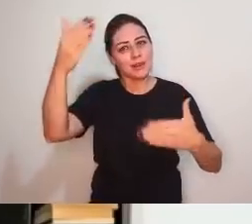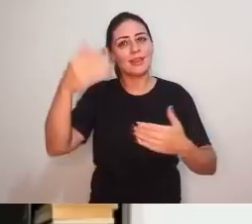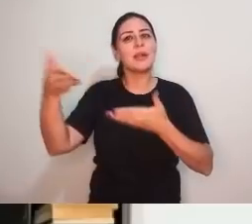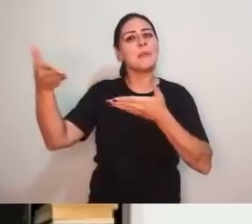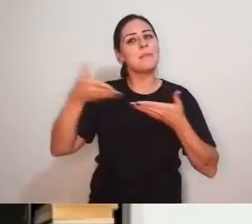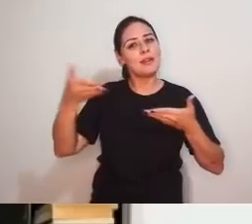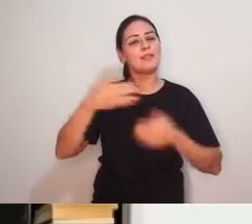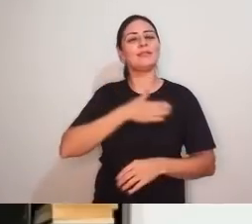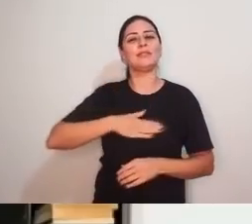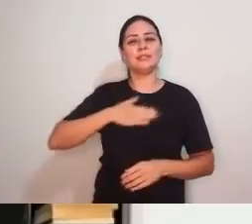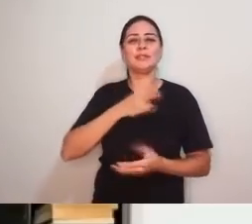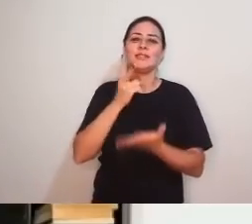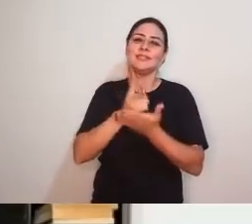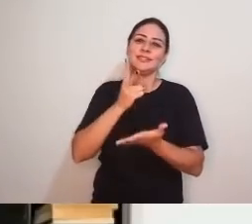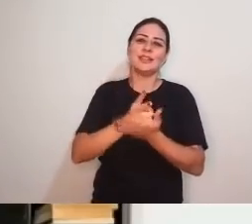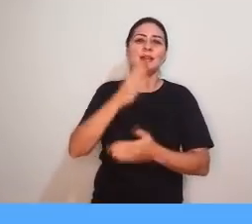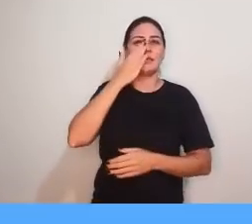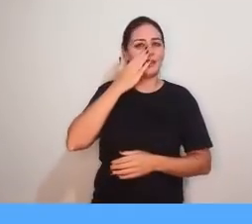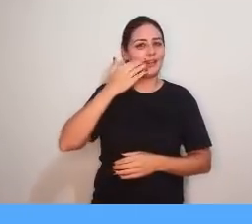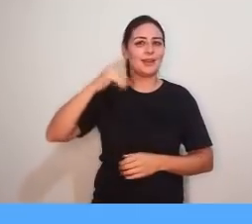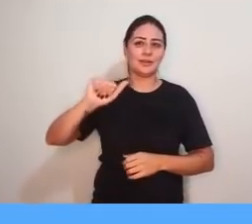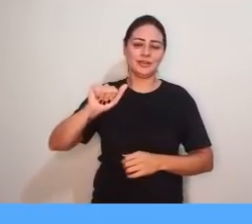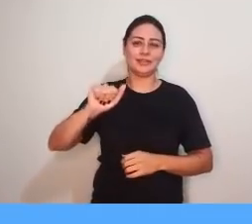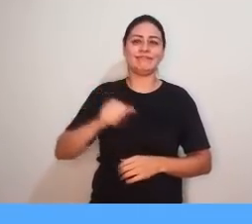virtualmente. Muito obrigado.